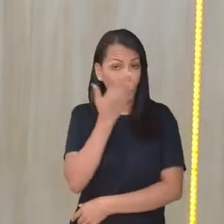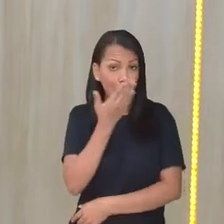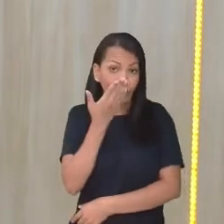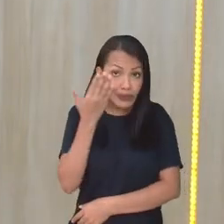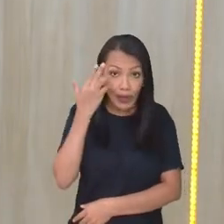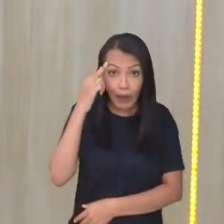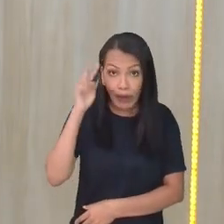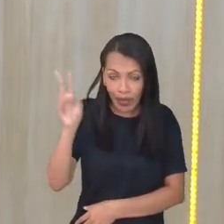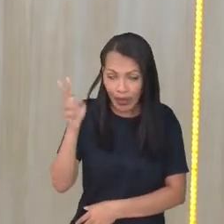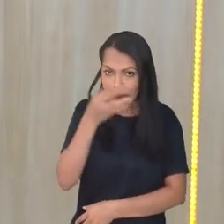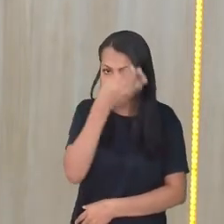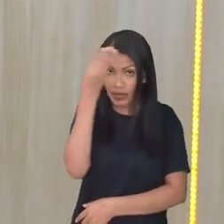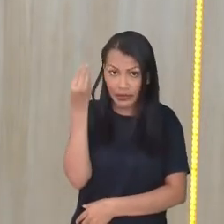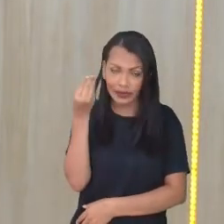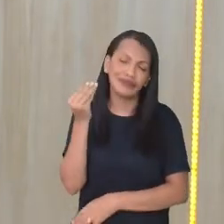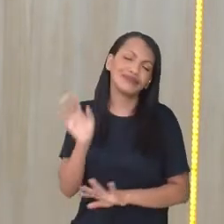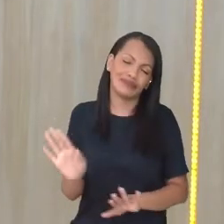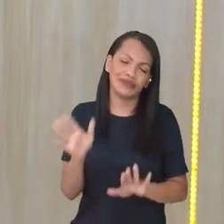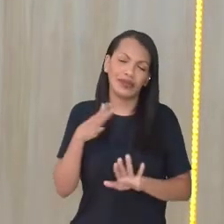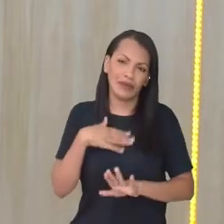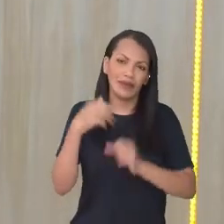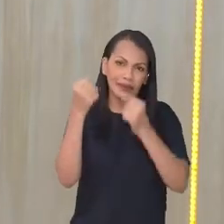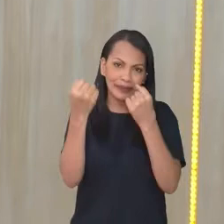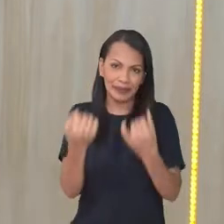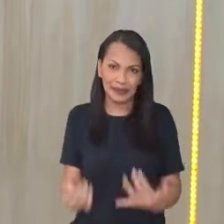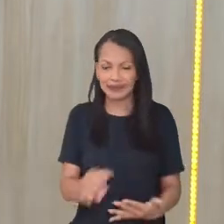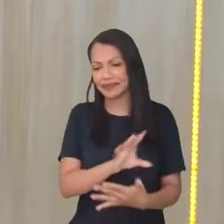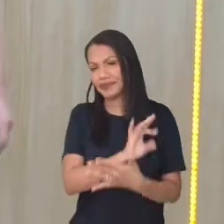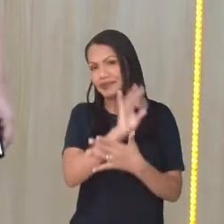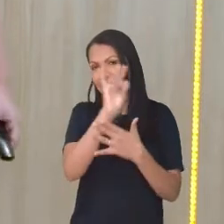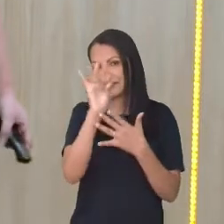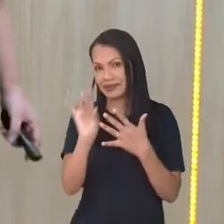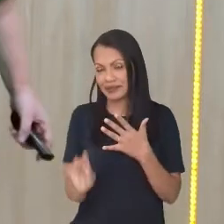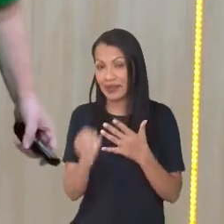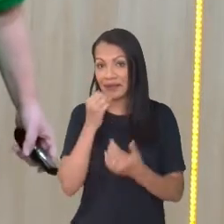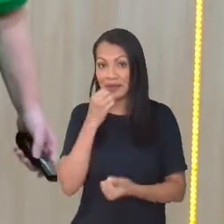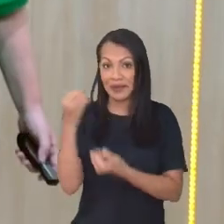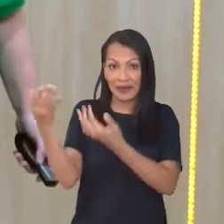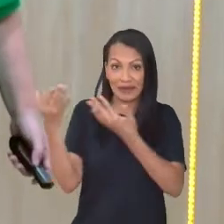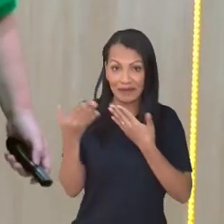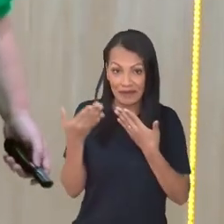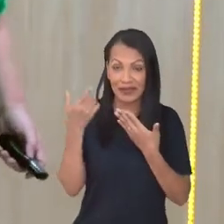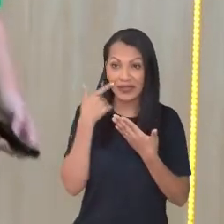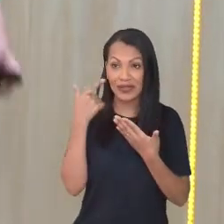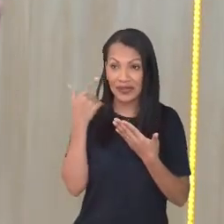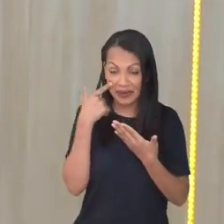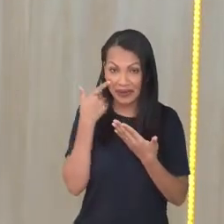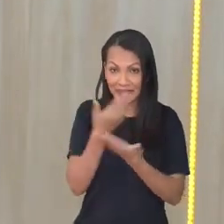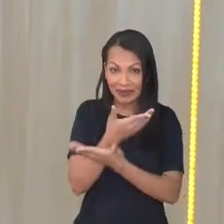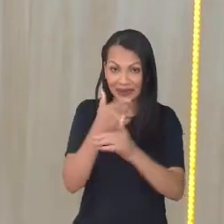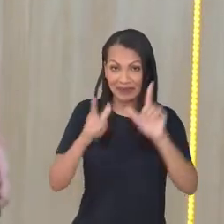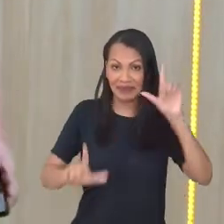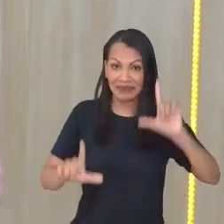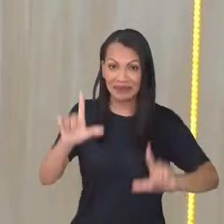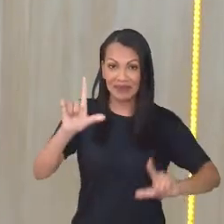nós vamos detalhar um pouquinho. Bom, bem-vindo ao nosso canal, tá?